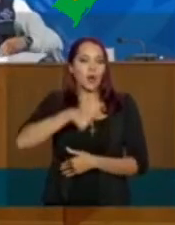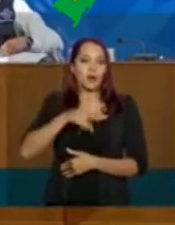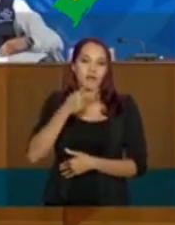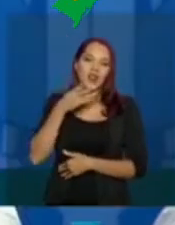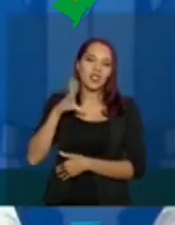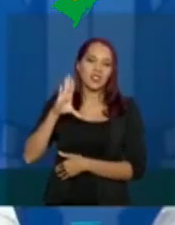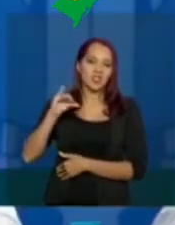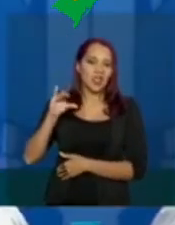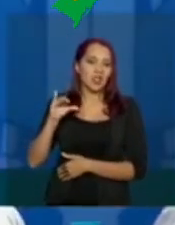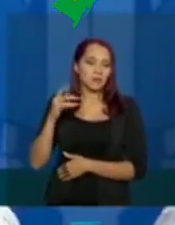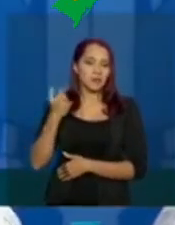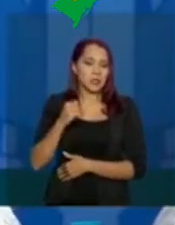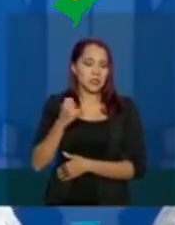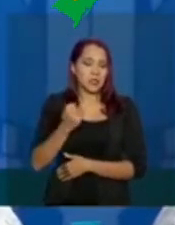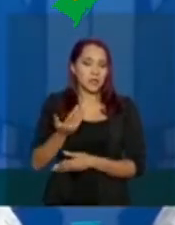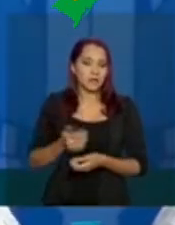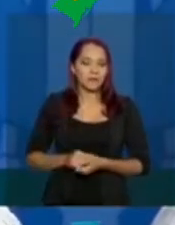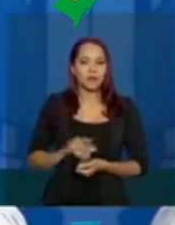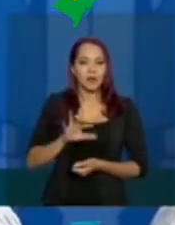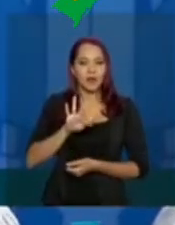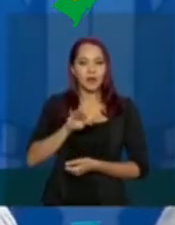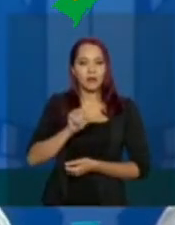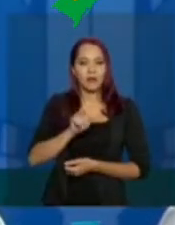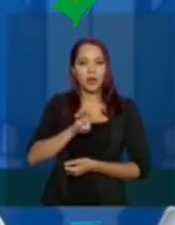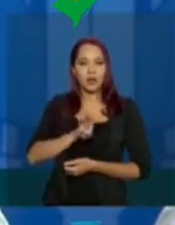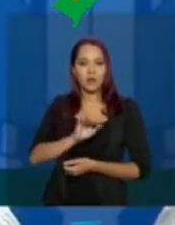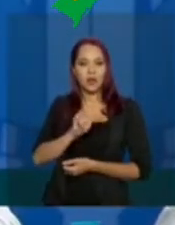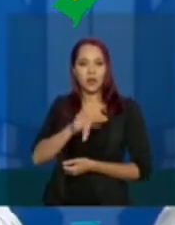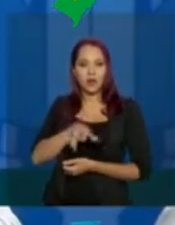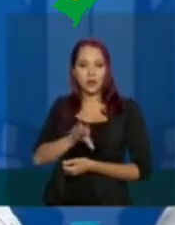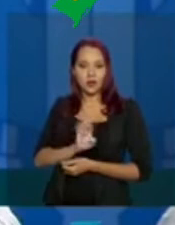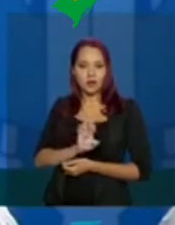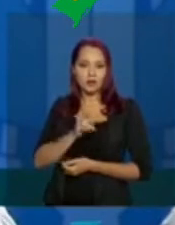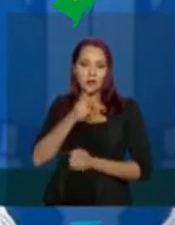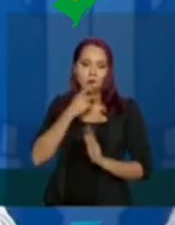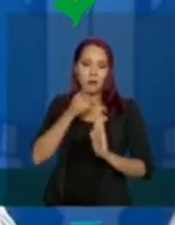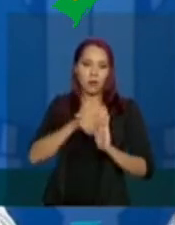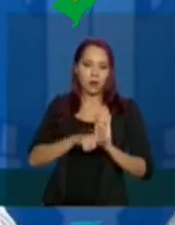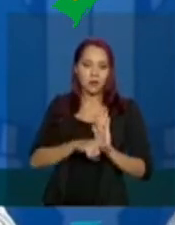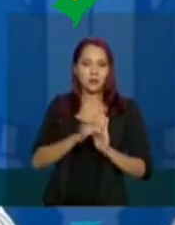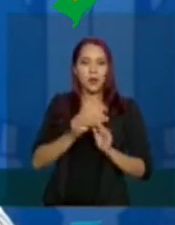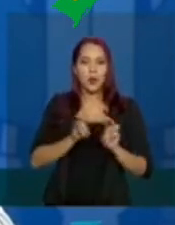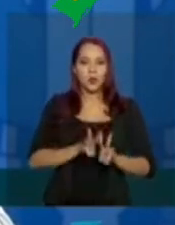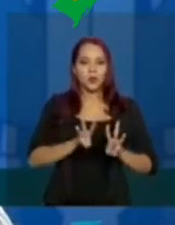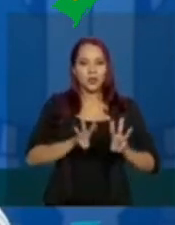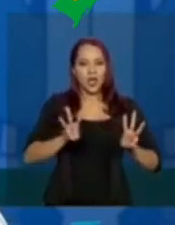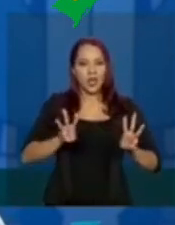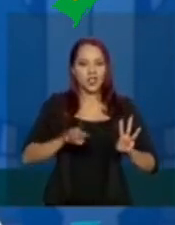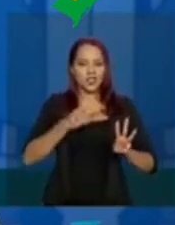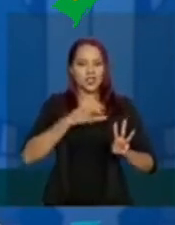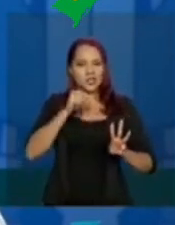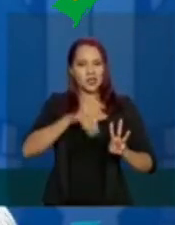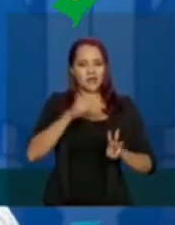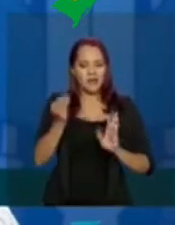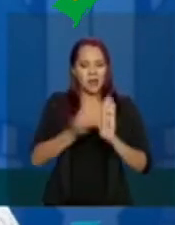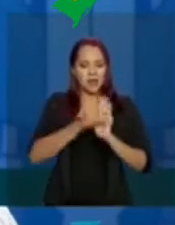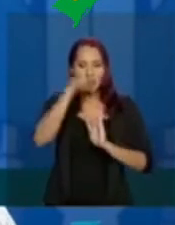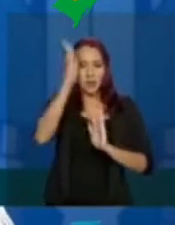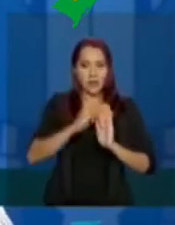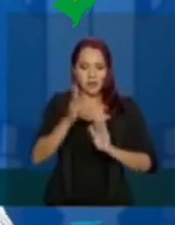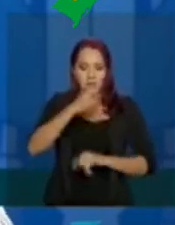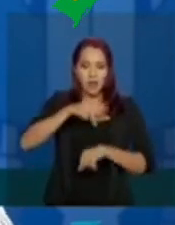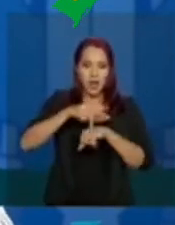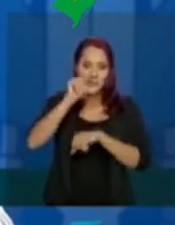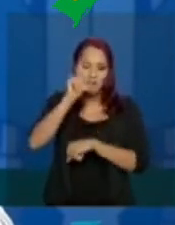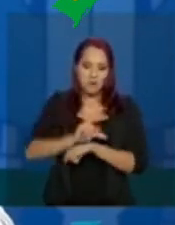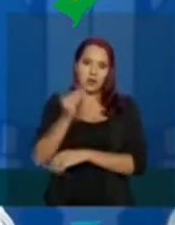ciência. A Fabiane Leite, do programa Combate da TV, o site World Meters coloca o Brasil entre os países que menos